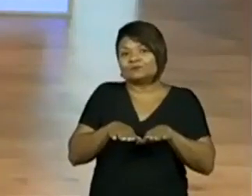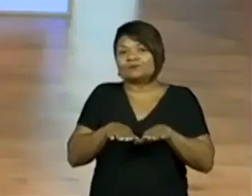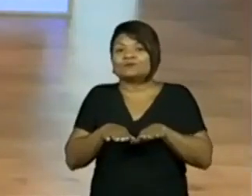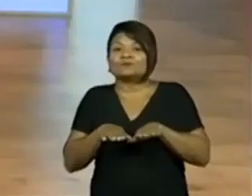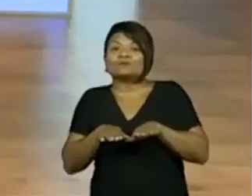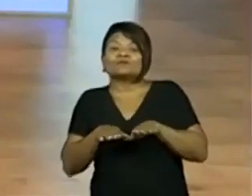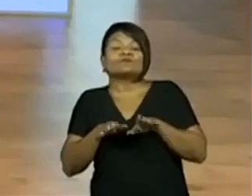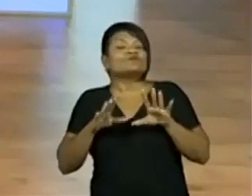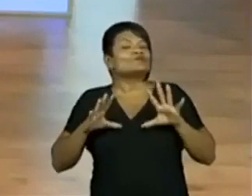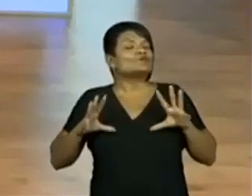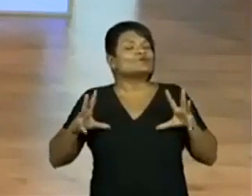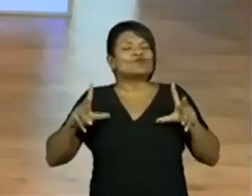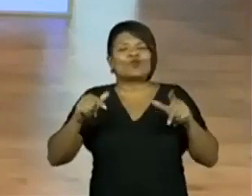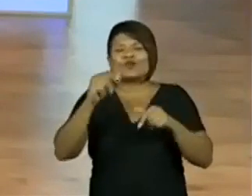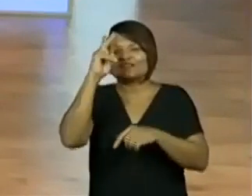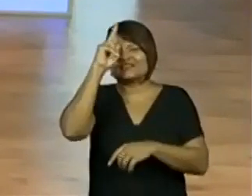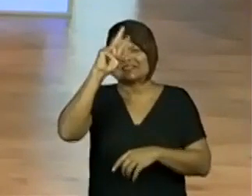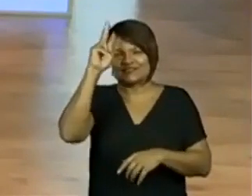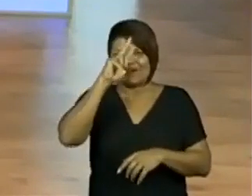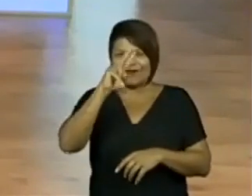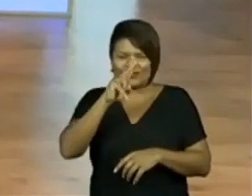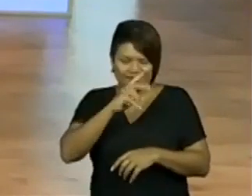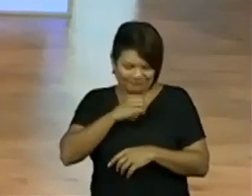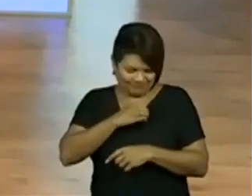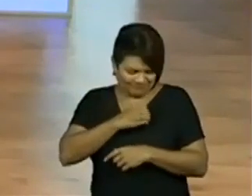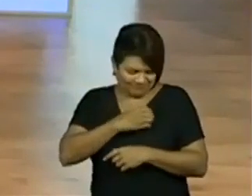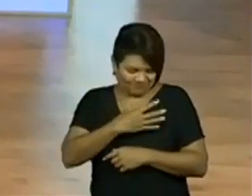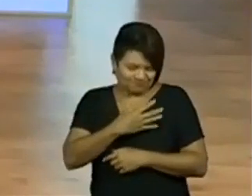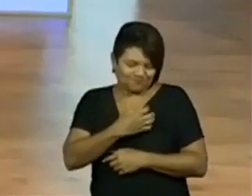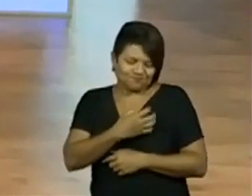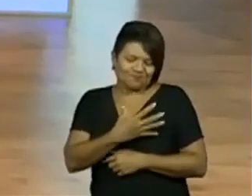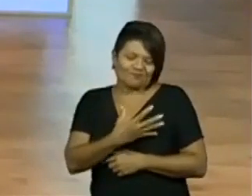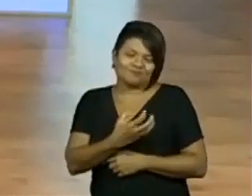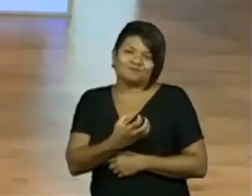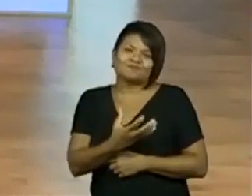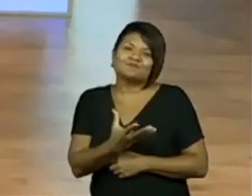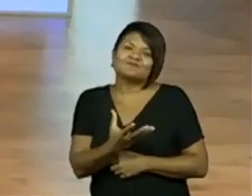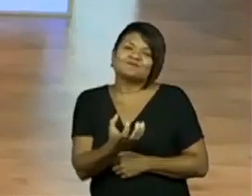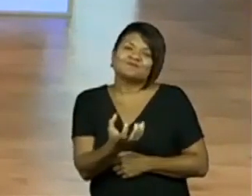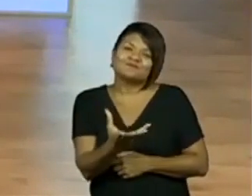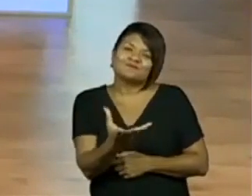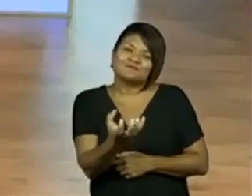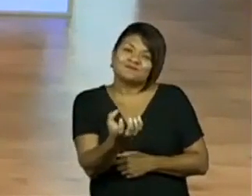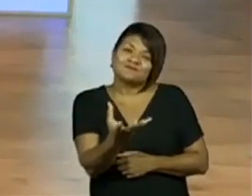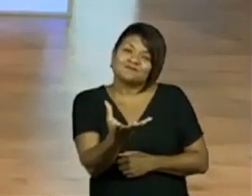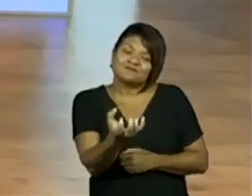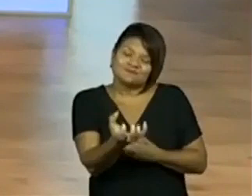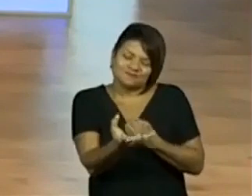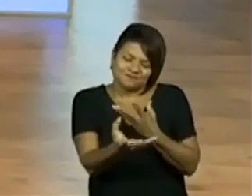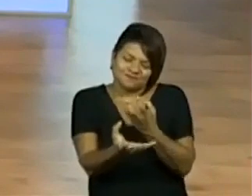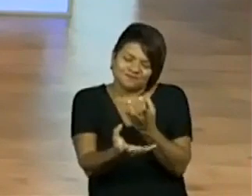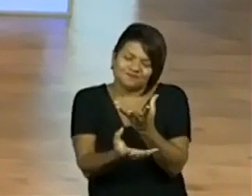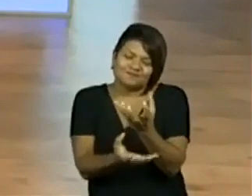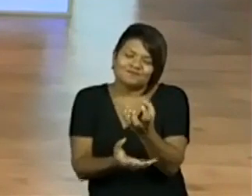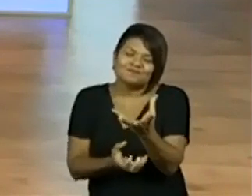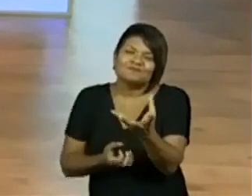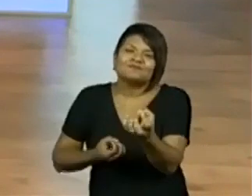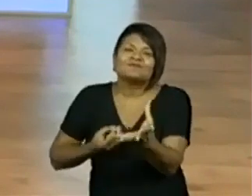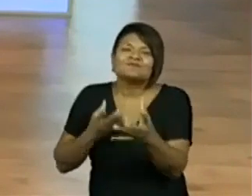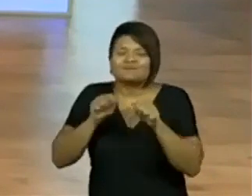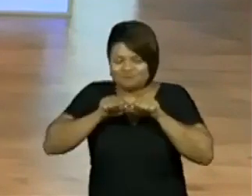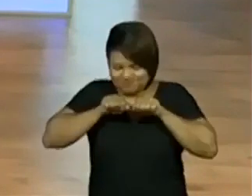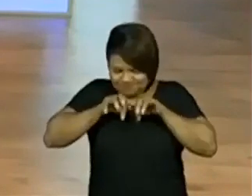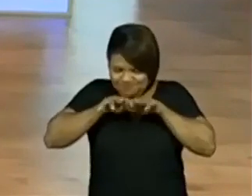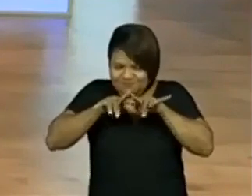Toda a história tem coração. E o coração da história atravessa os tempos guardado na memória dos